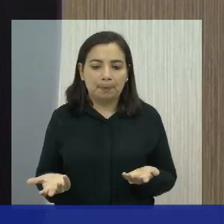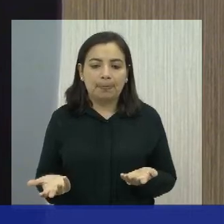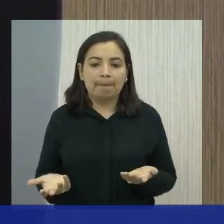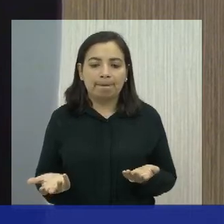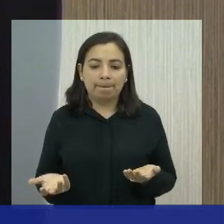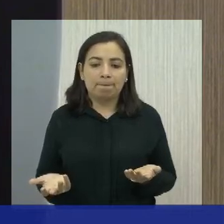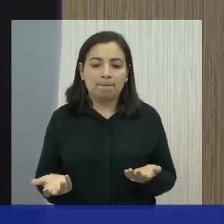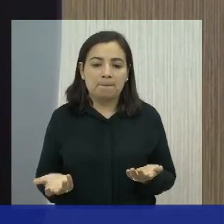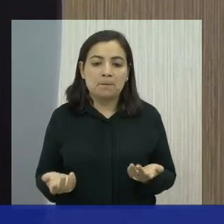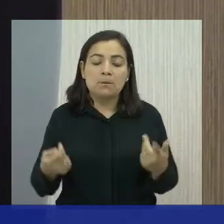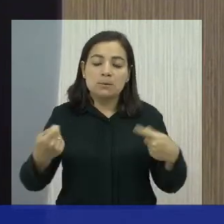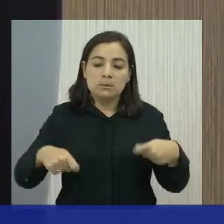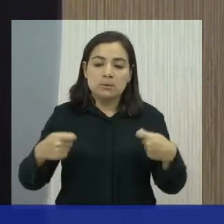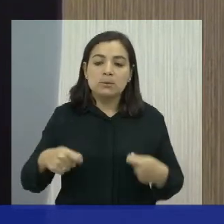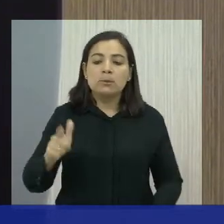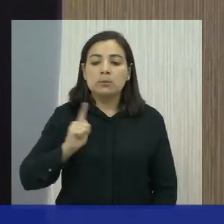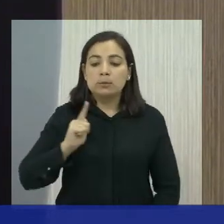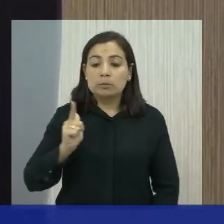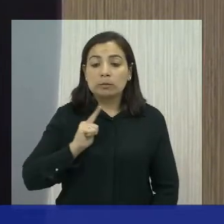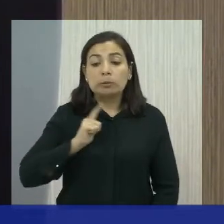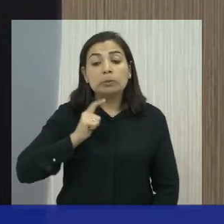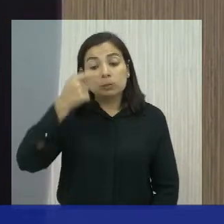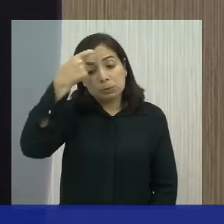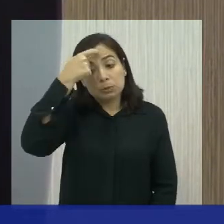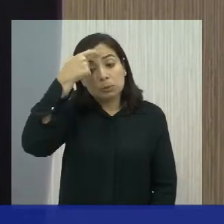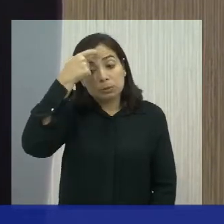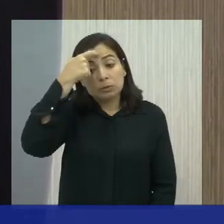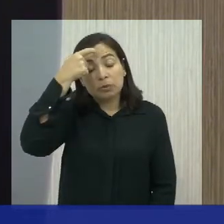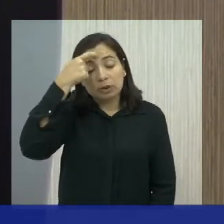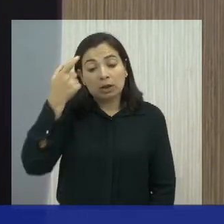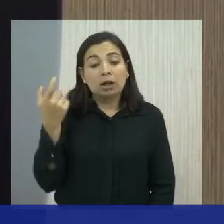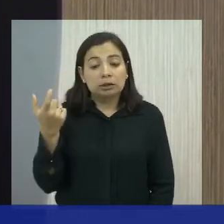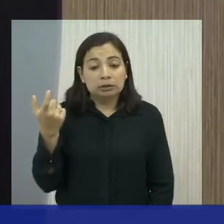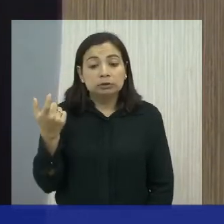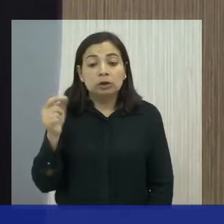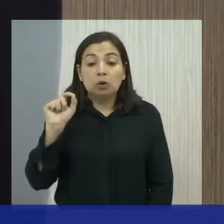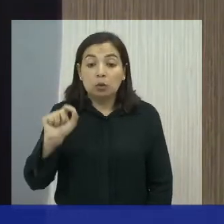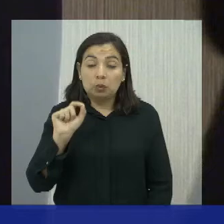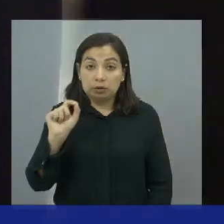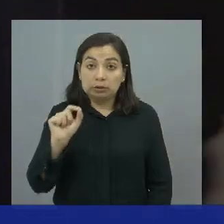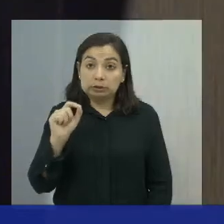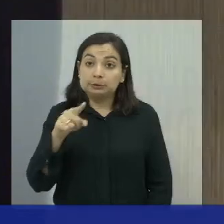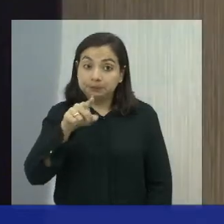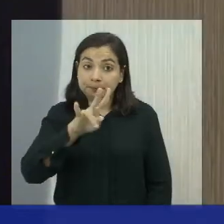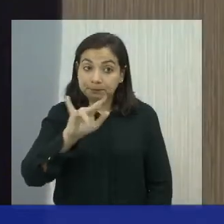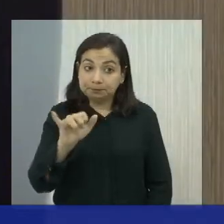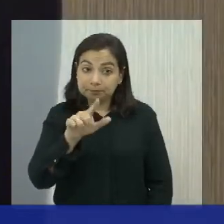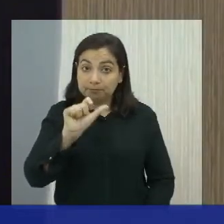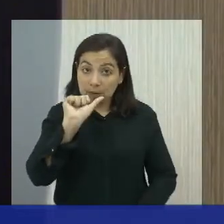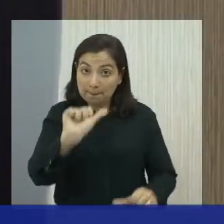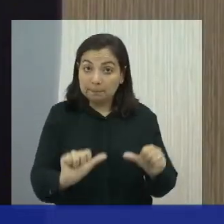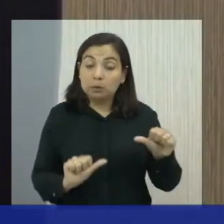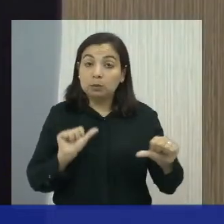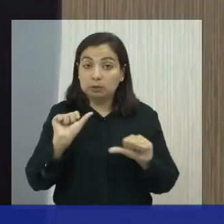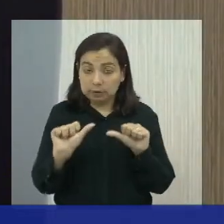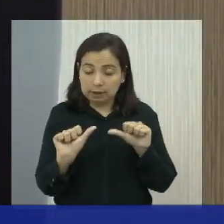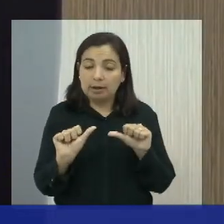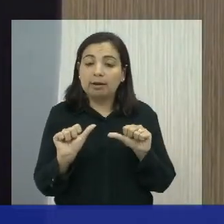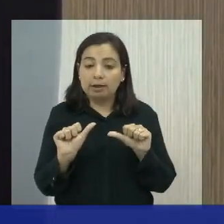devem ter ciência de que aquele instrumento de transformação